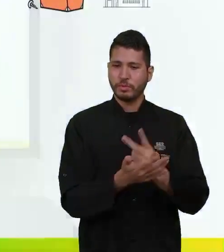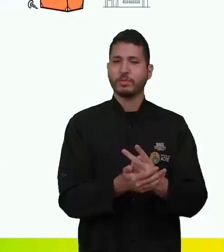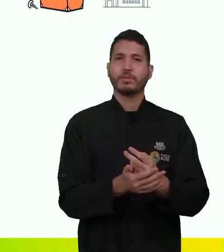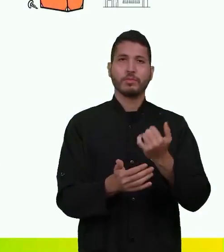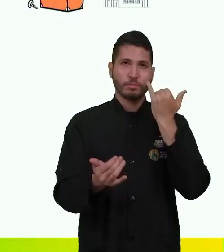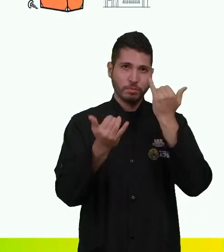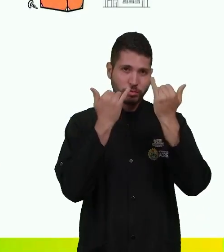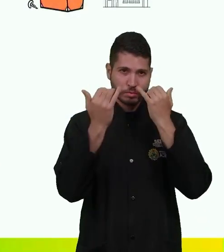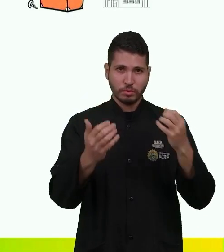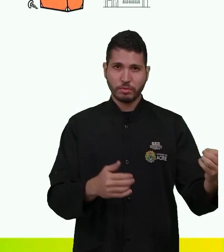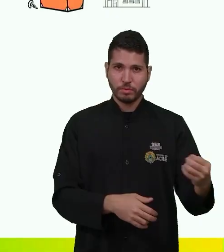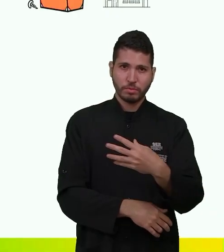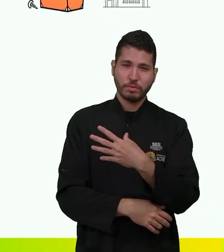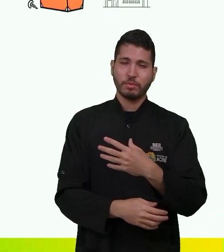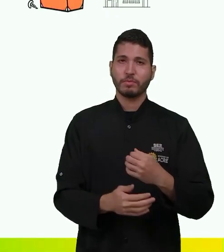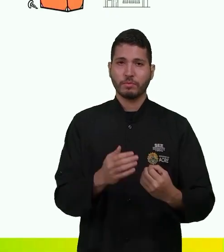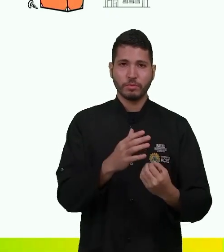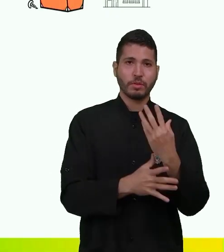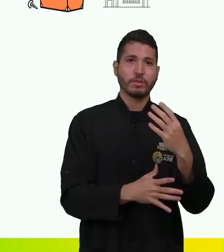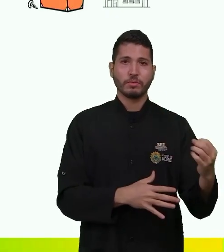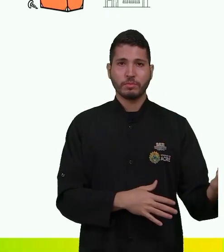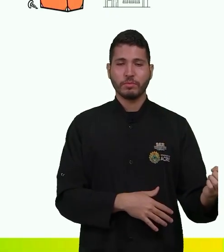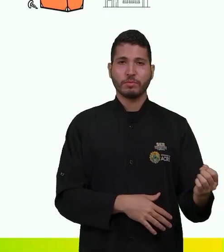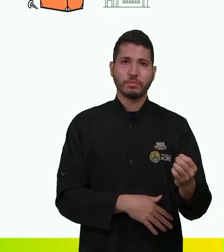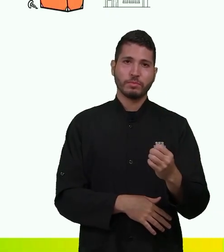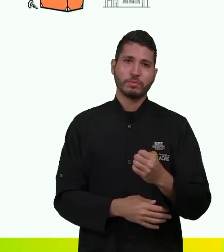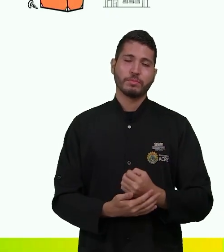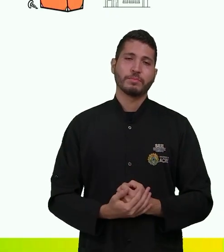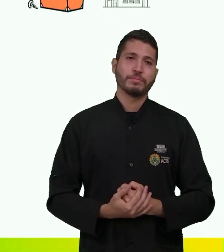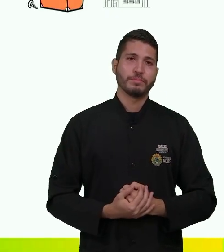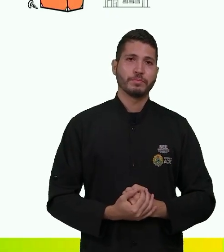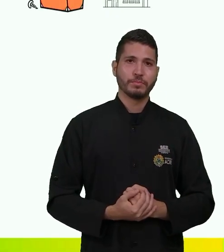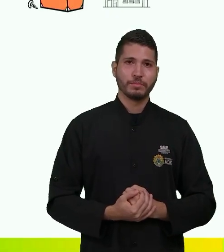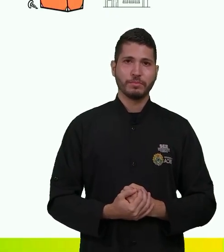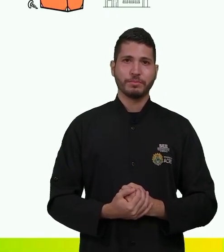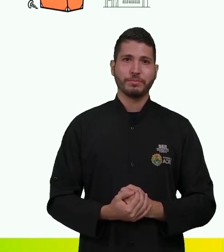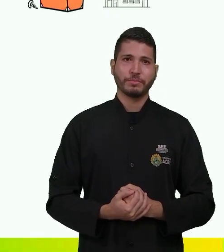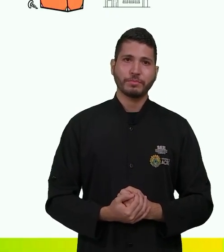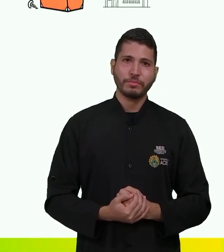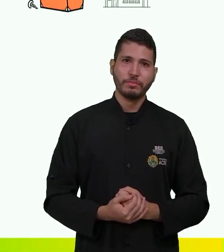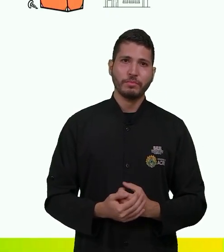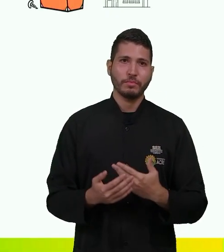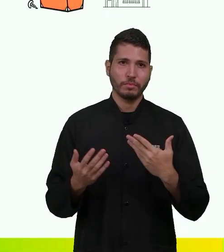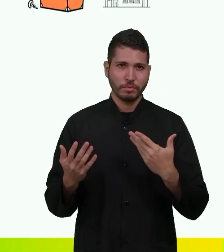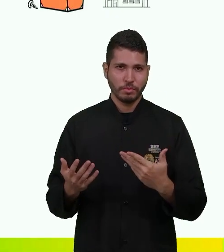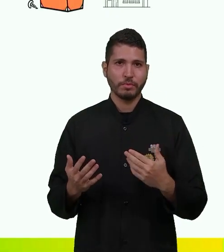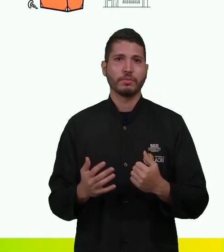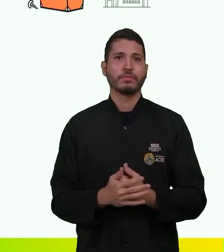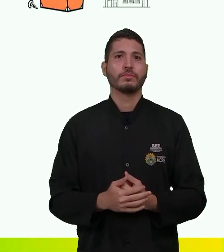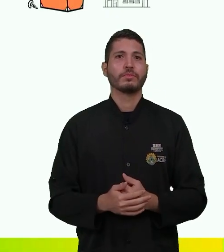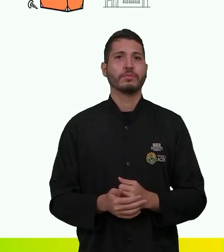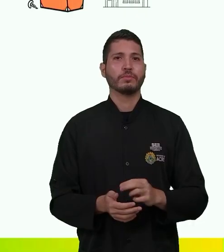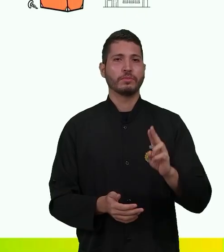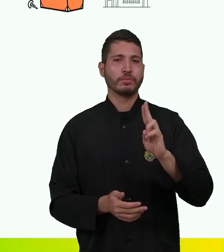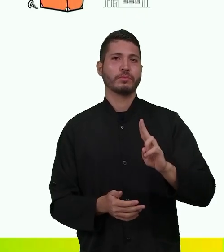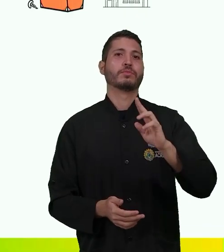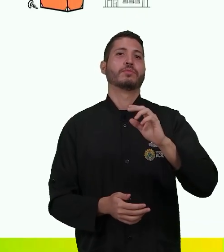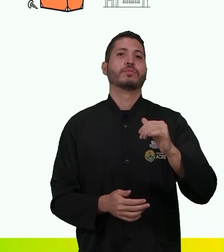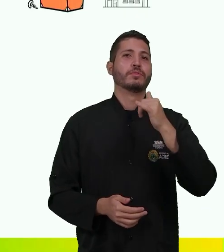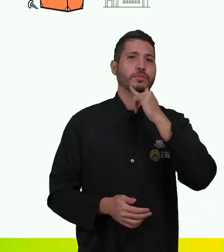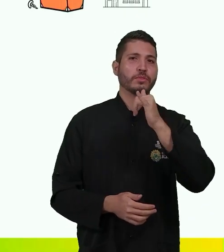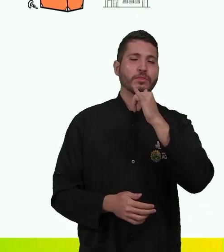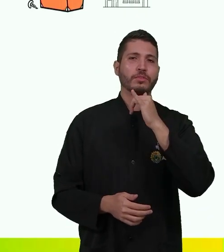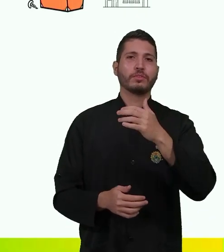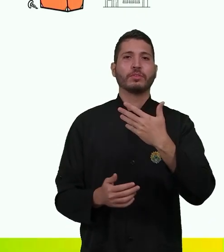Continuando, a fonte de energia da segunda Revolução Industrial era o petróleo. Se na primeira era o carvão